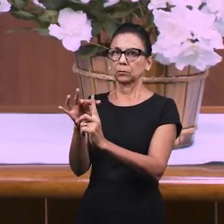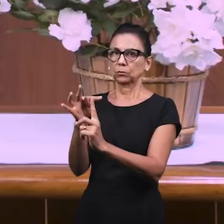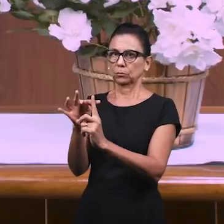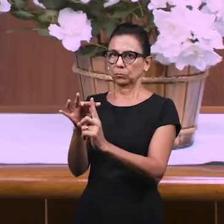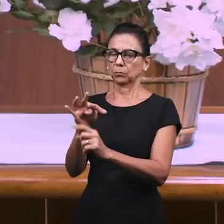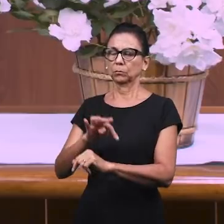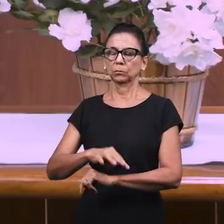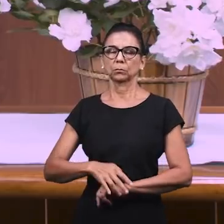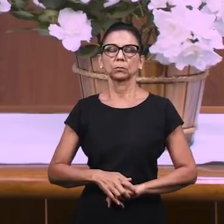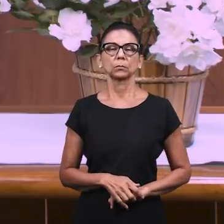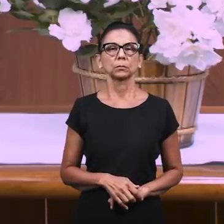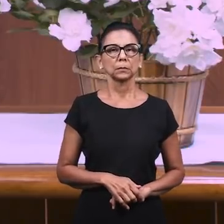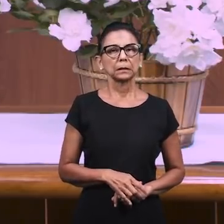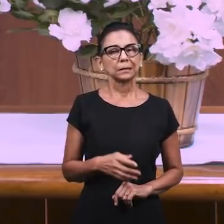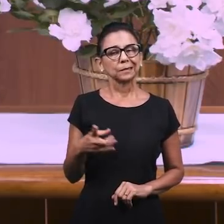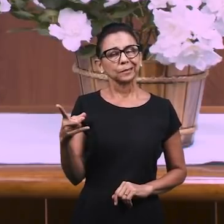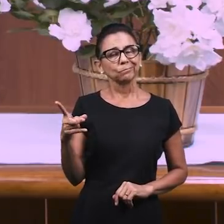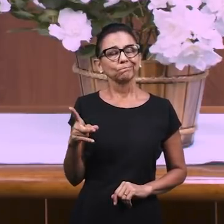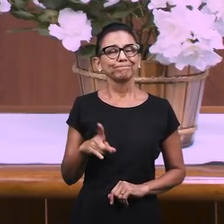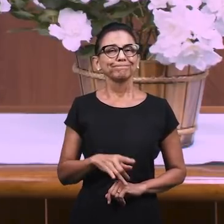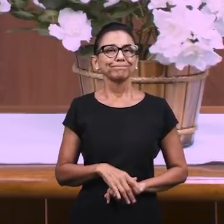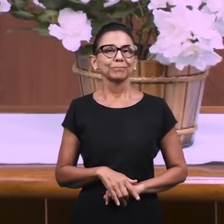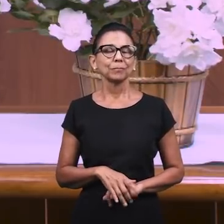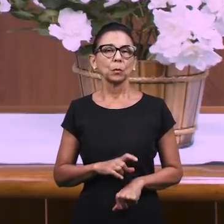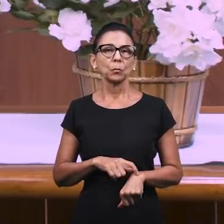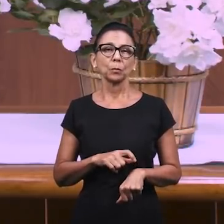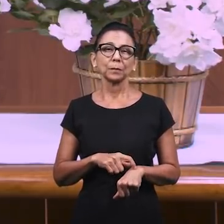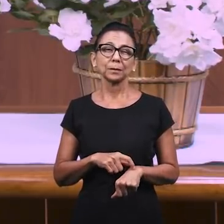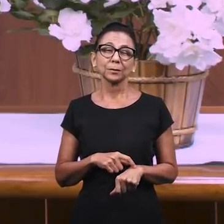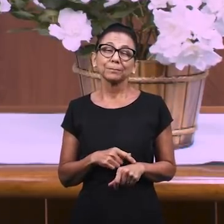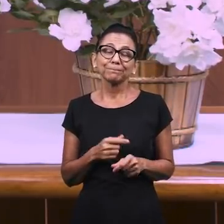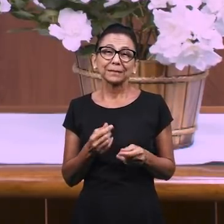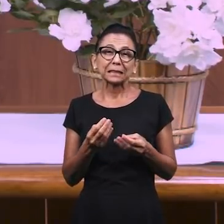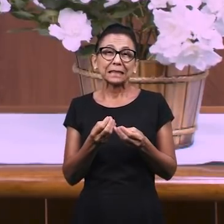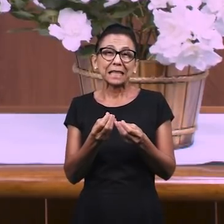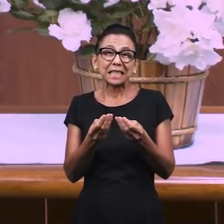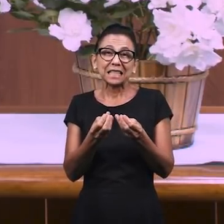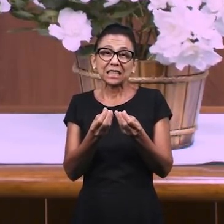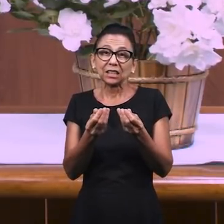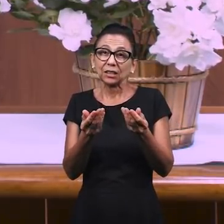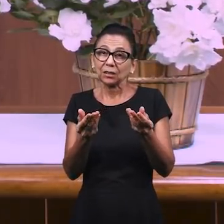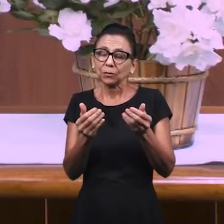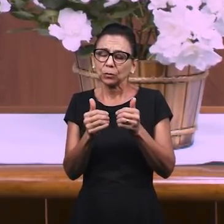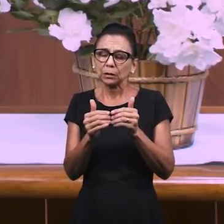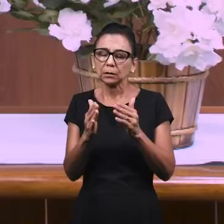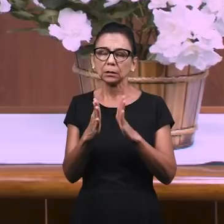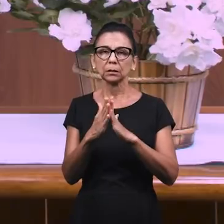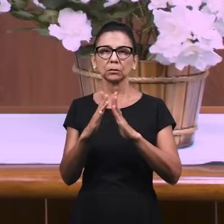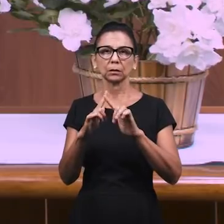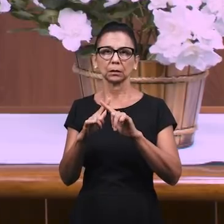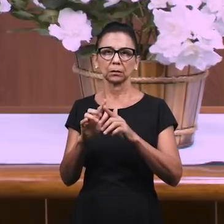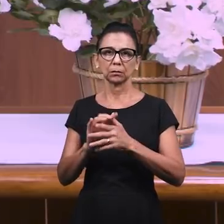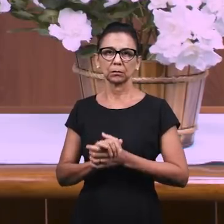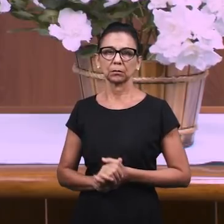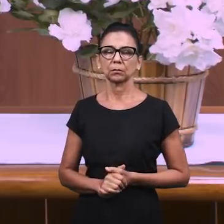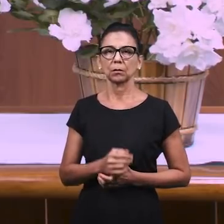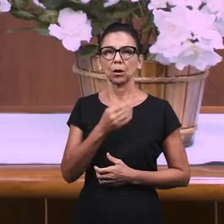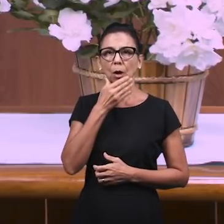confiança. A gente pega um momento delicado do início da igreja,